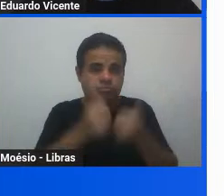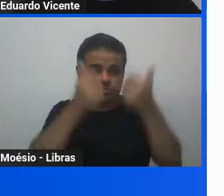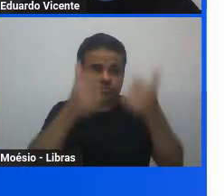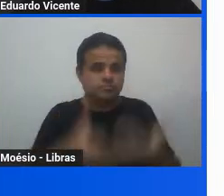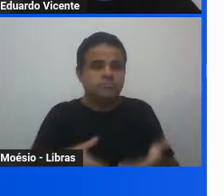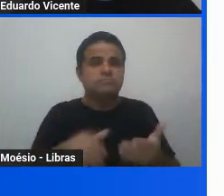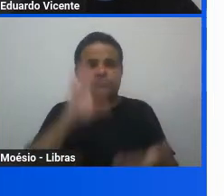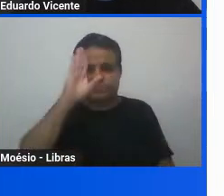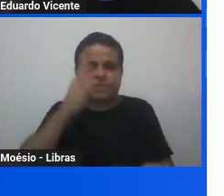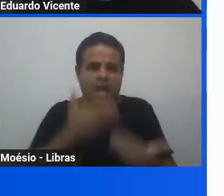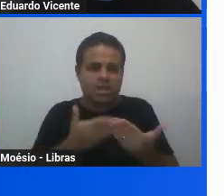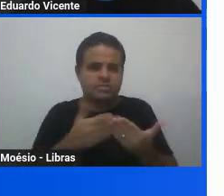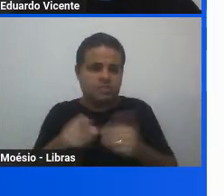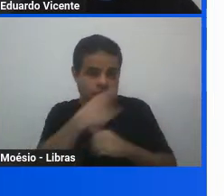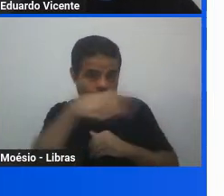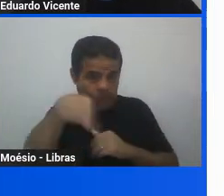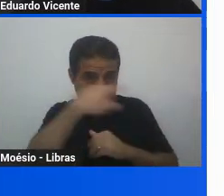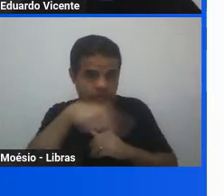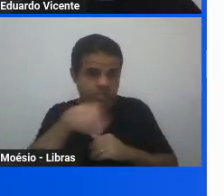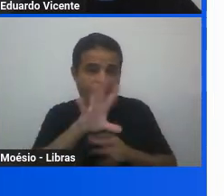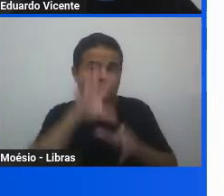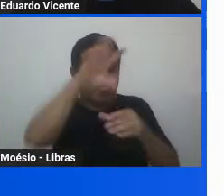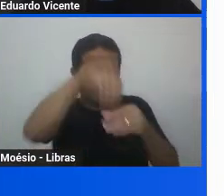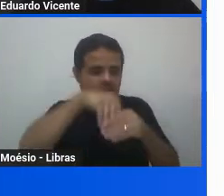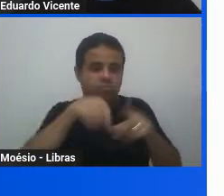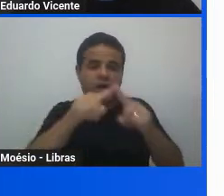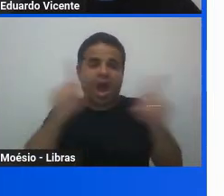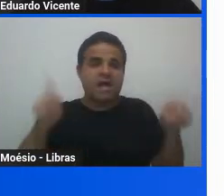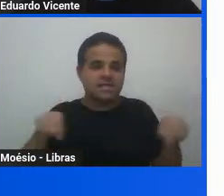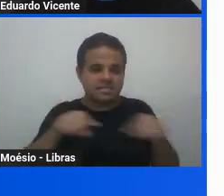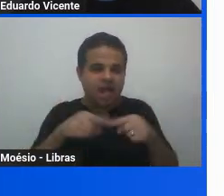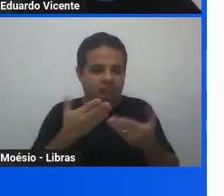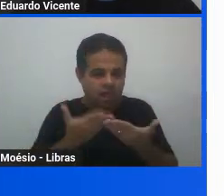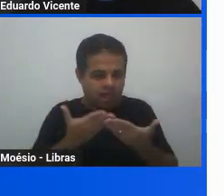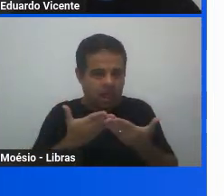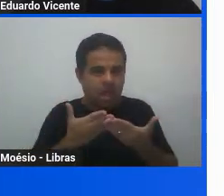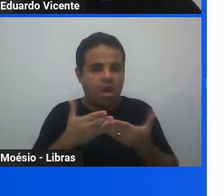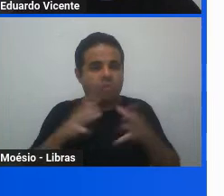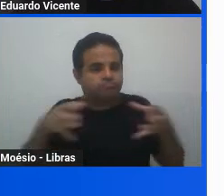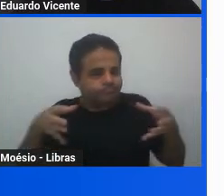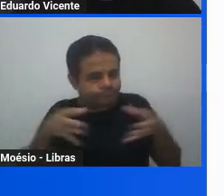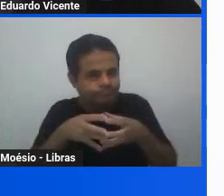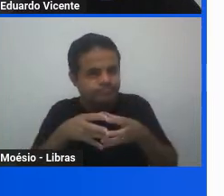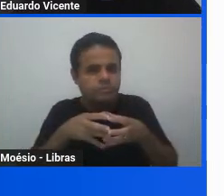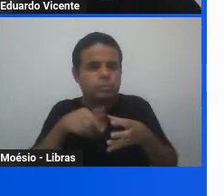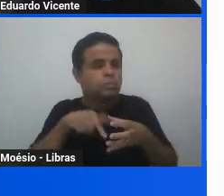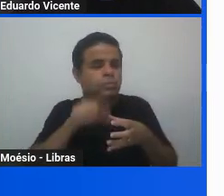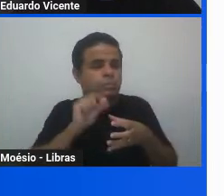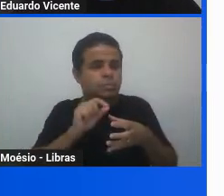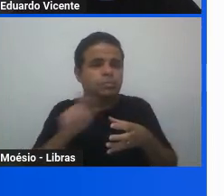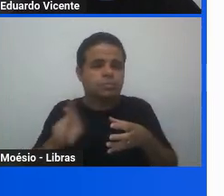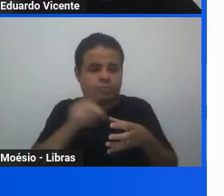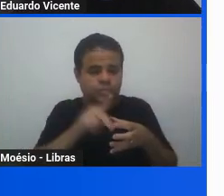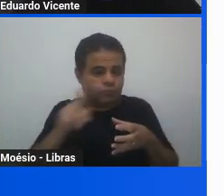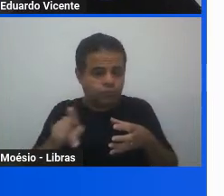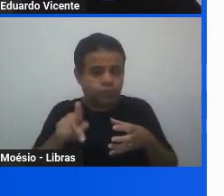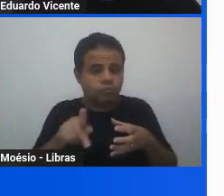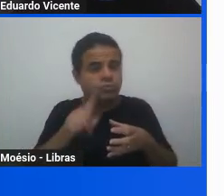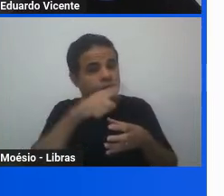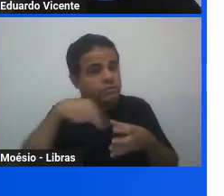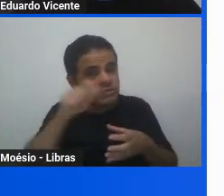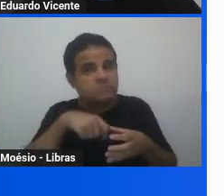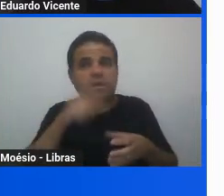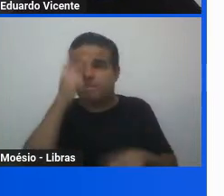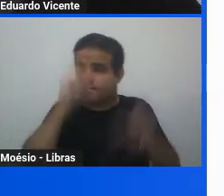certeza que dentro de uma sala de aula, dentro do corpo acadêmico, né, de professores, vocês vão ter